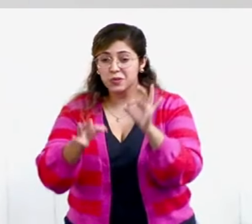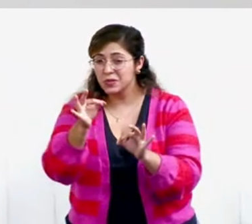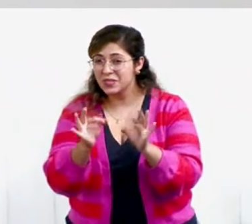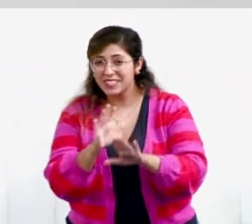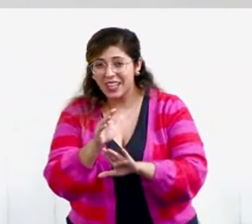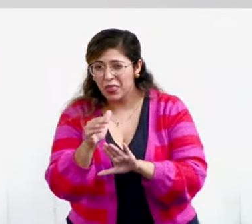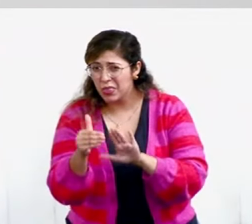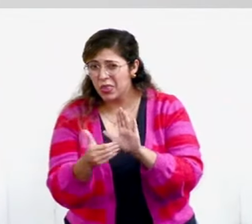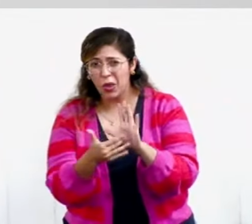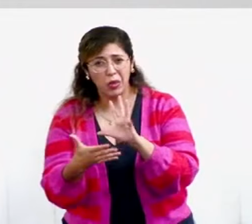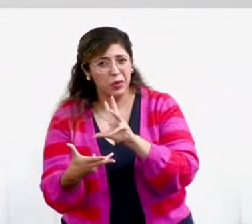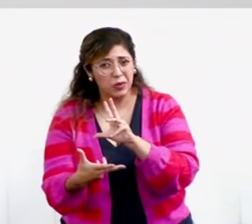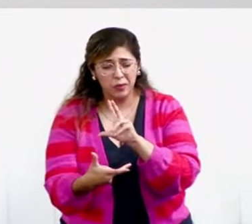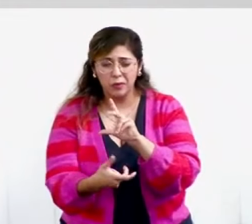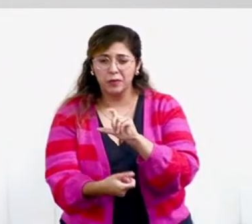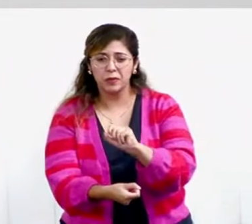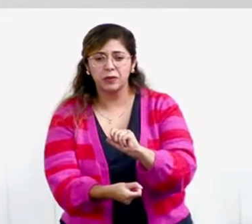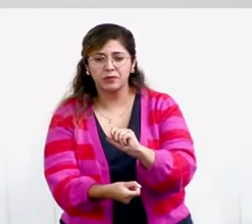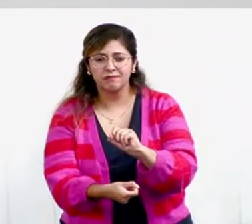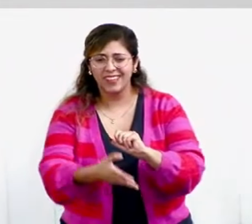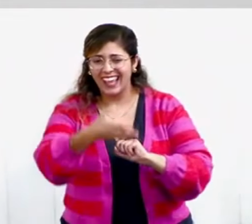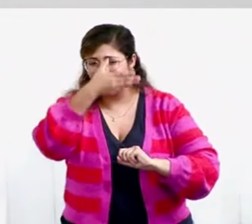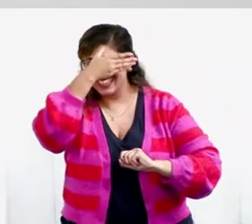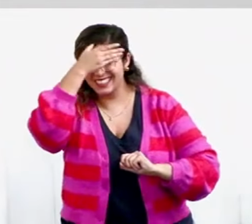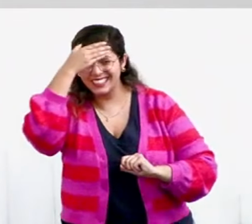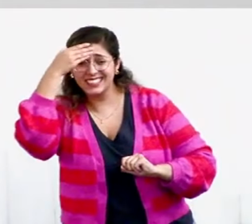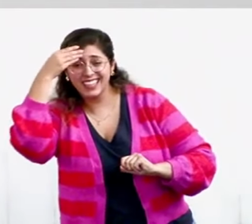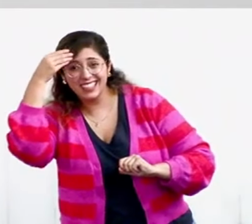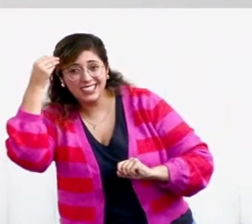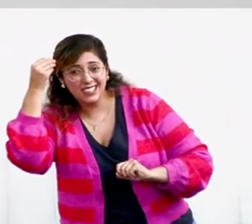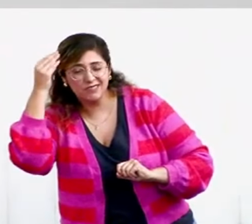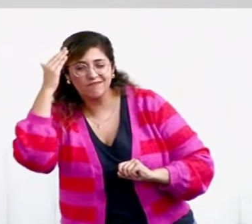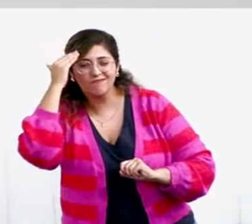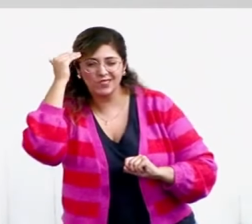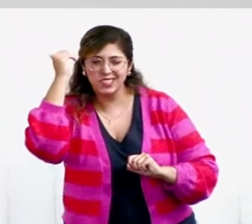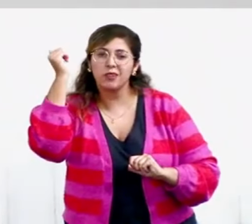porque você esqueceu daquilo que você sabia.